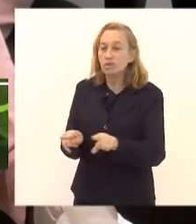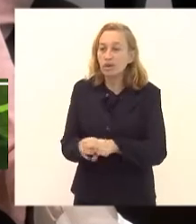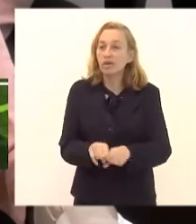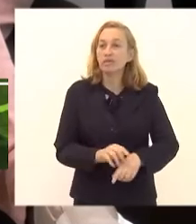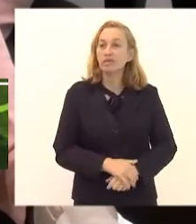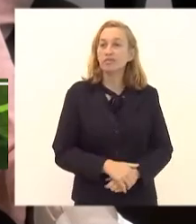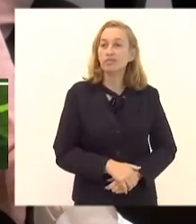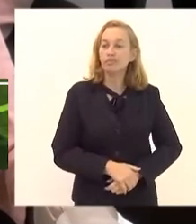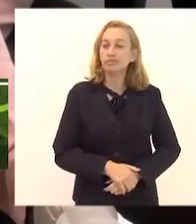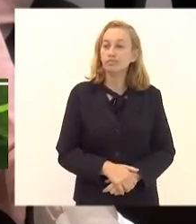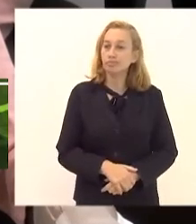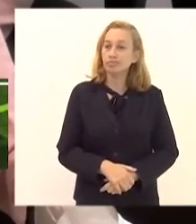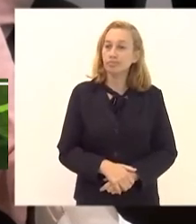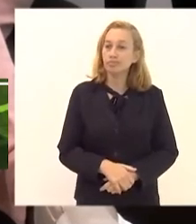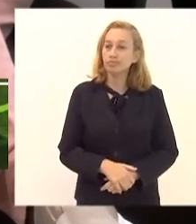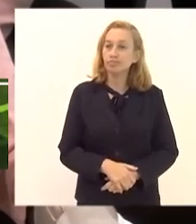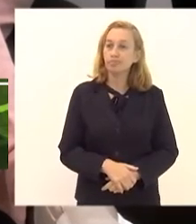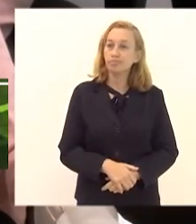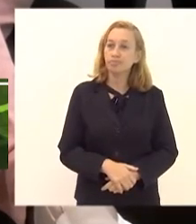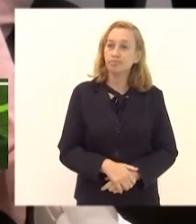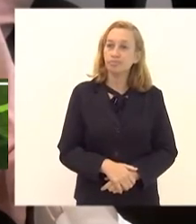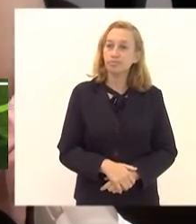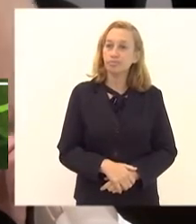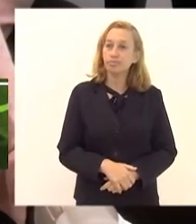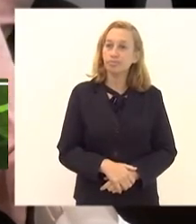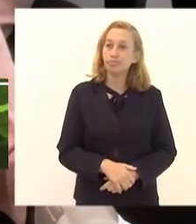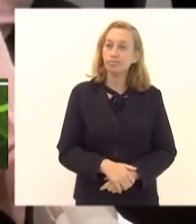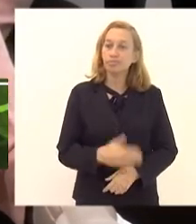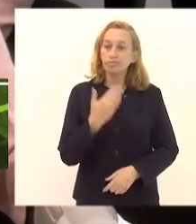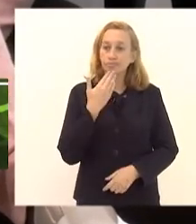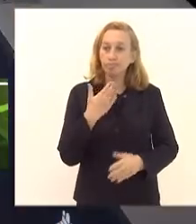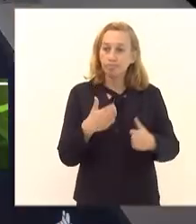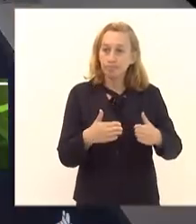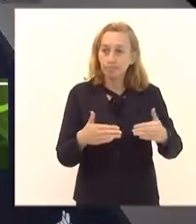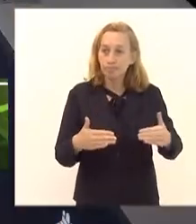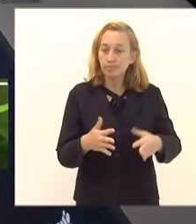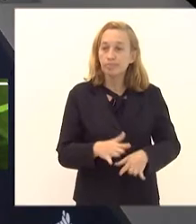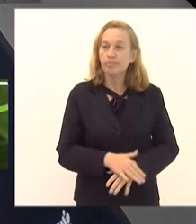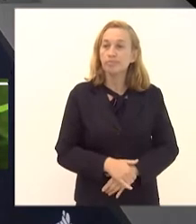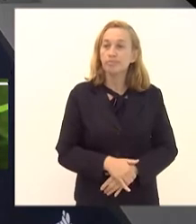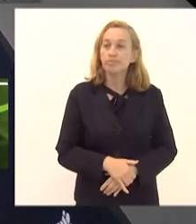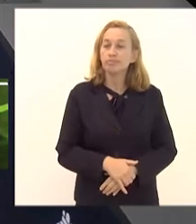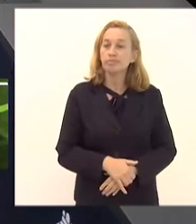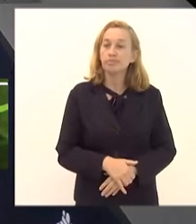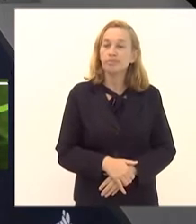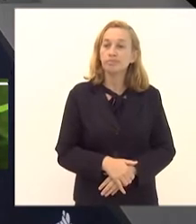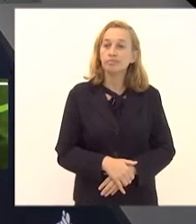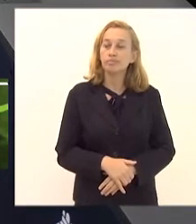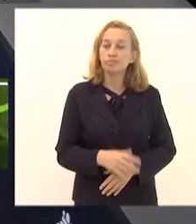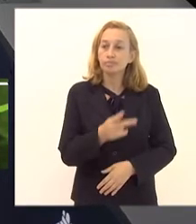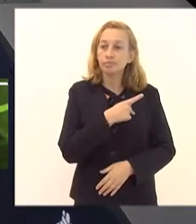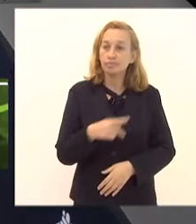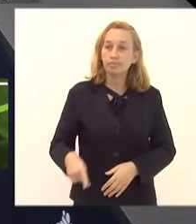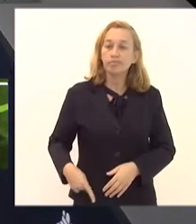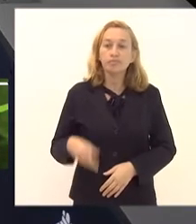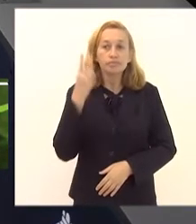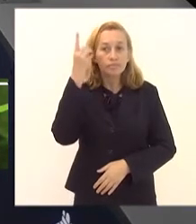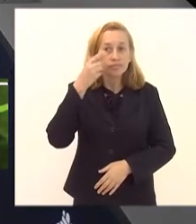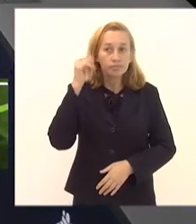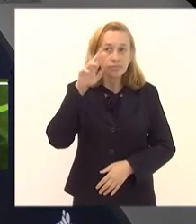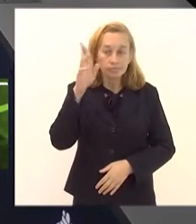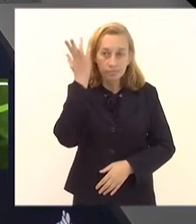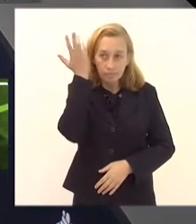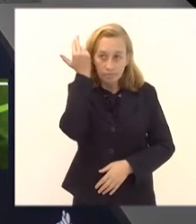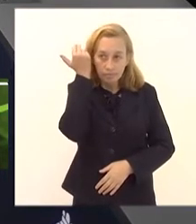foi feito, sim. Só gostaria de pedir licença aqui ao nosso presidente, ao nosso deputado Eliomar Coelho,